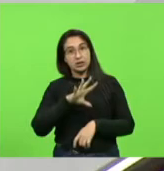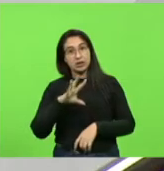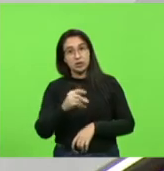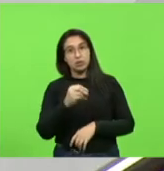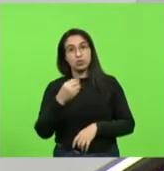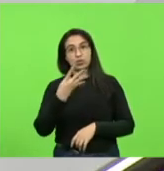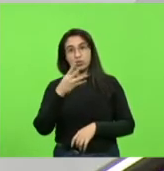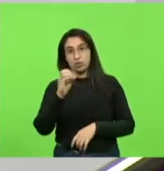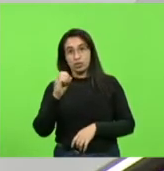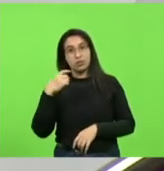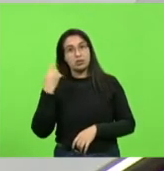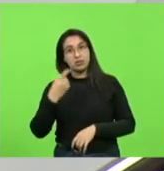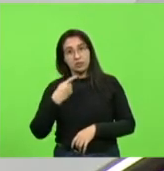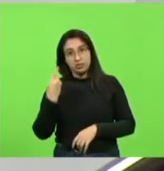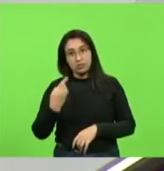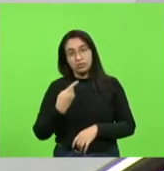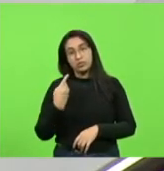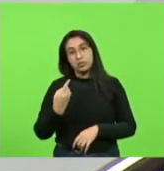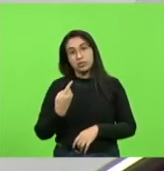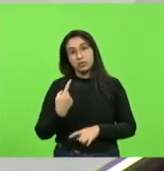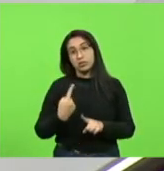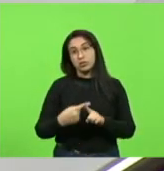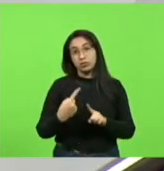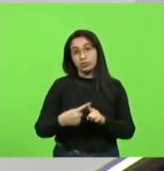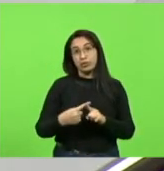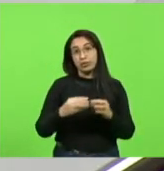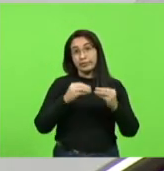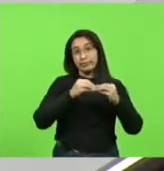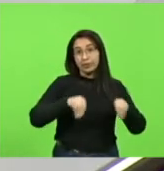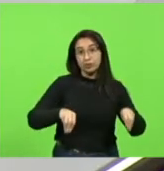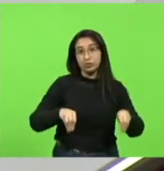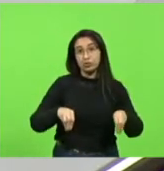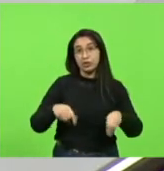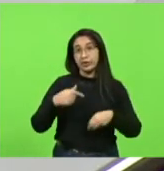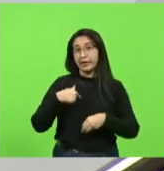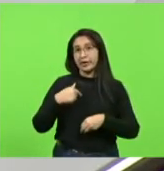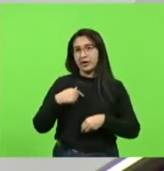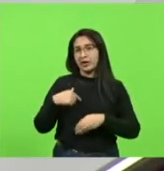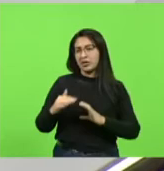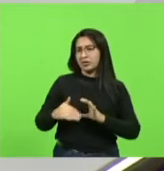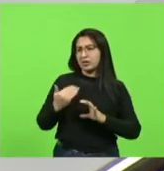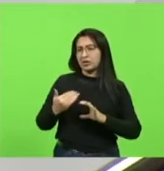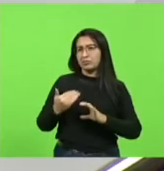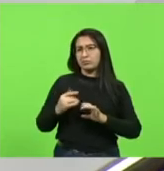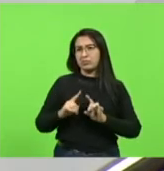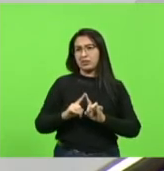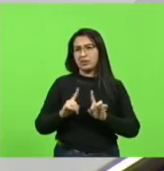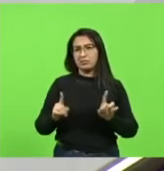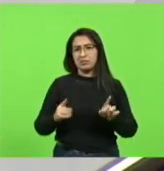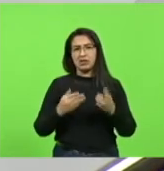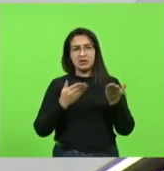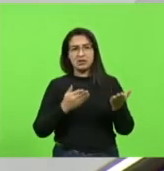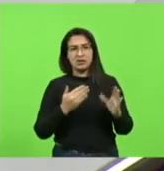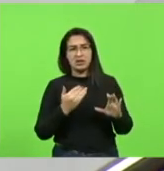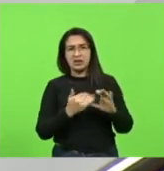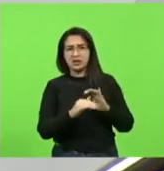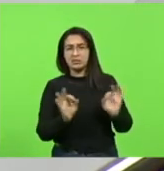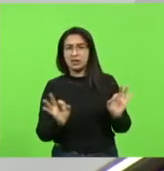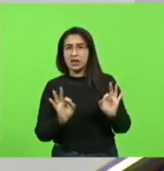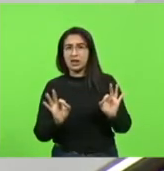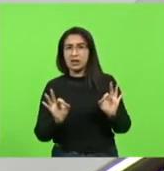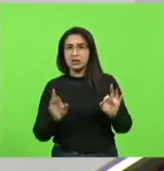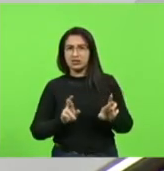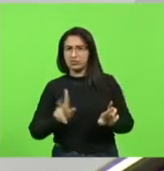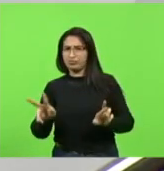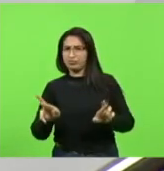deputados. Daí, senão, a gente fica, poxa vida, por que, que ele recebeu e eu não recebi? É diferente um deputado do outro? É